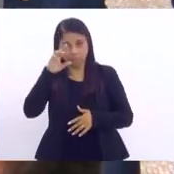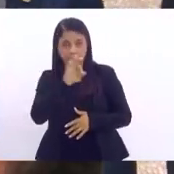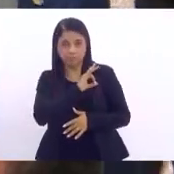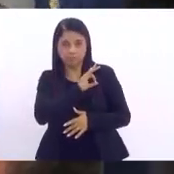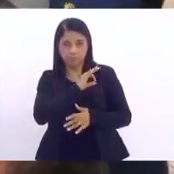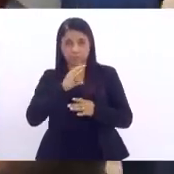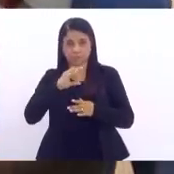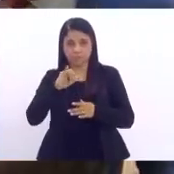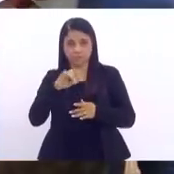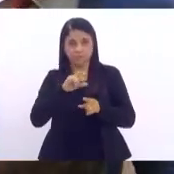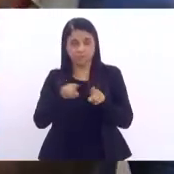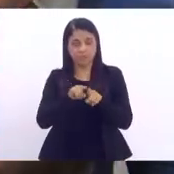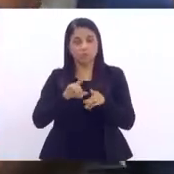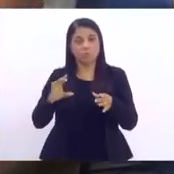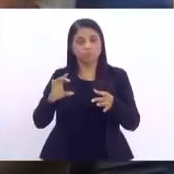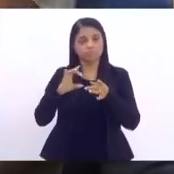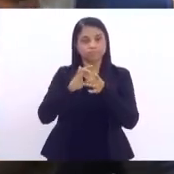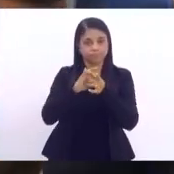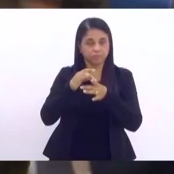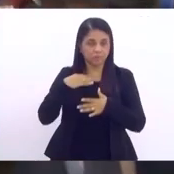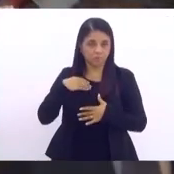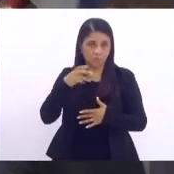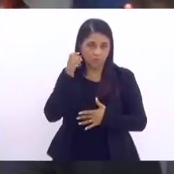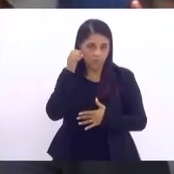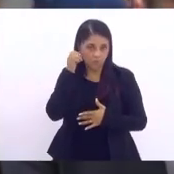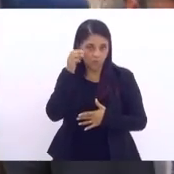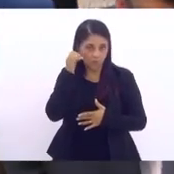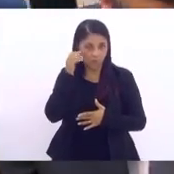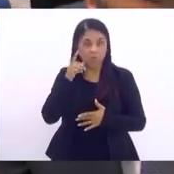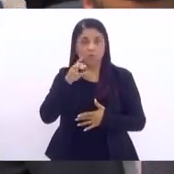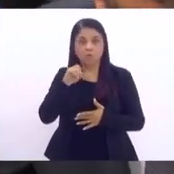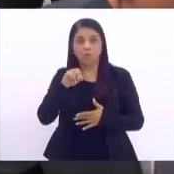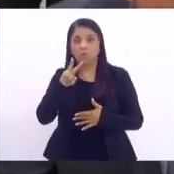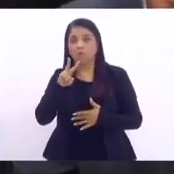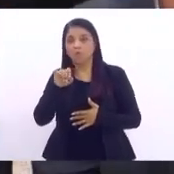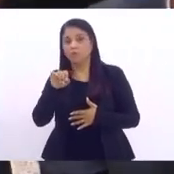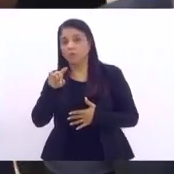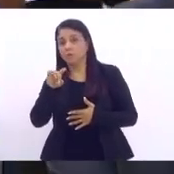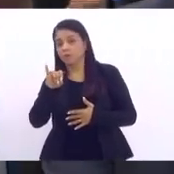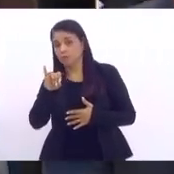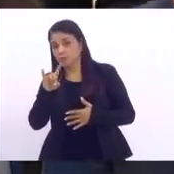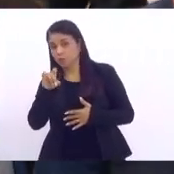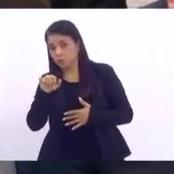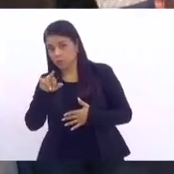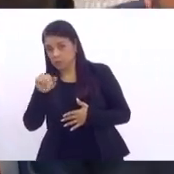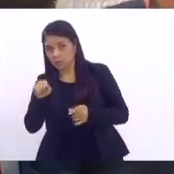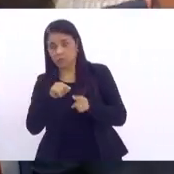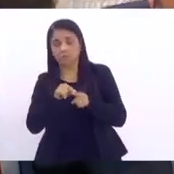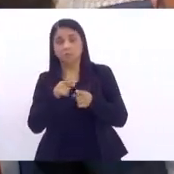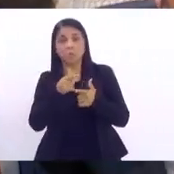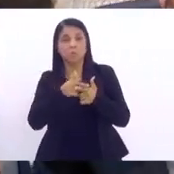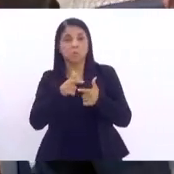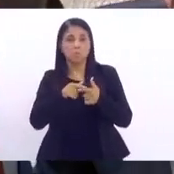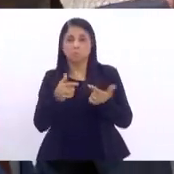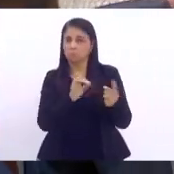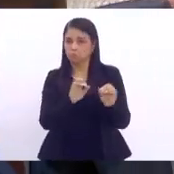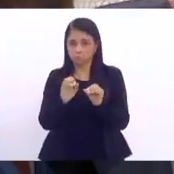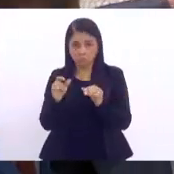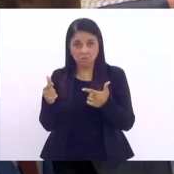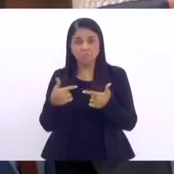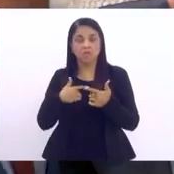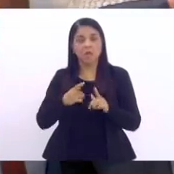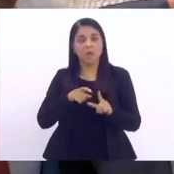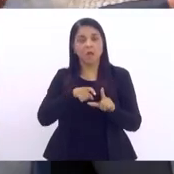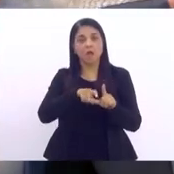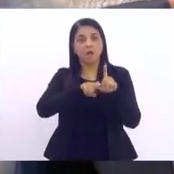não vejo problema nessa questão, porque, antes de tudo, estamos garantindo a autonomia das